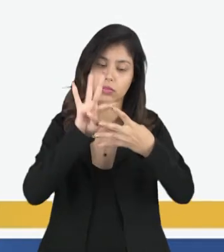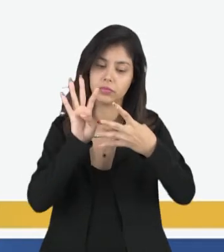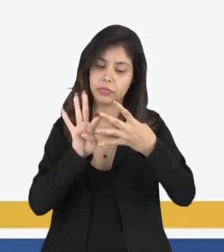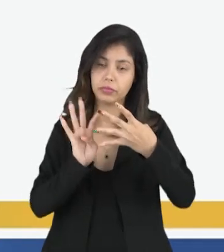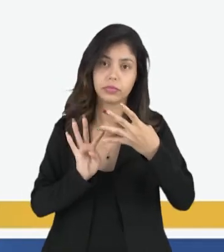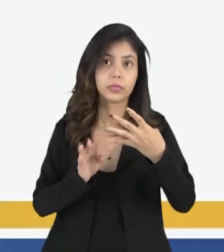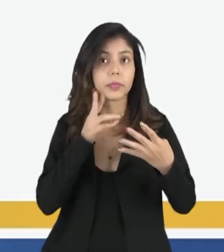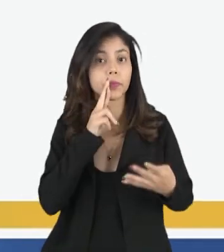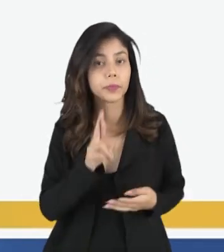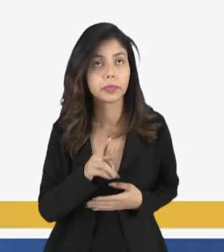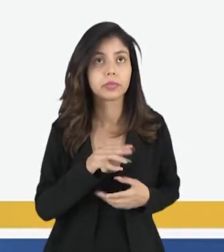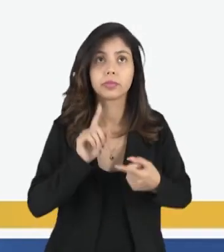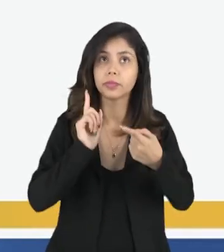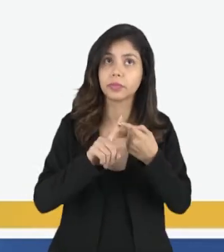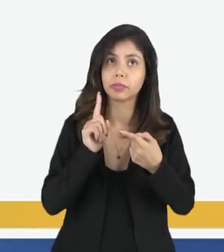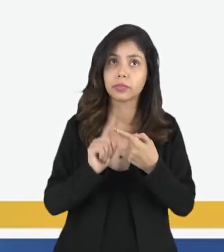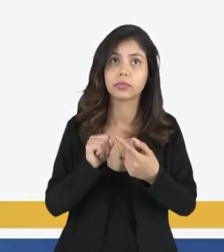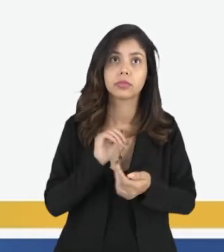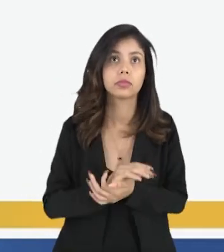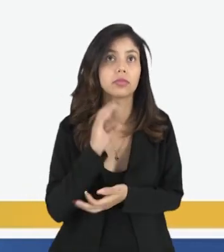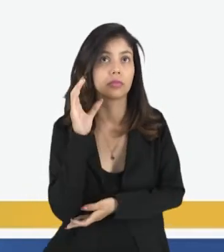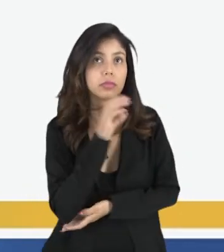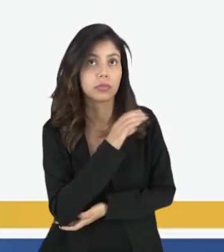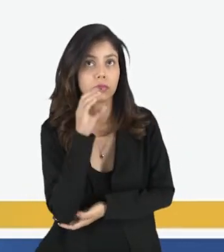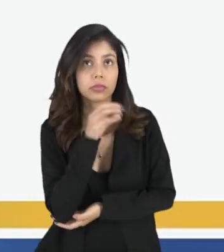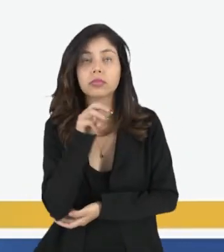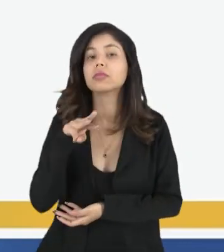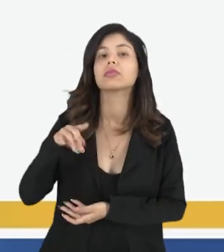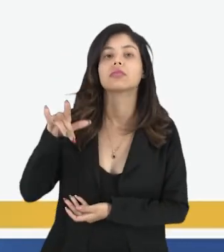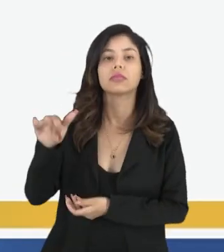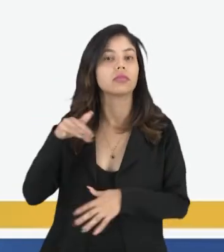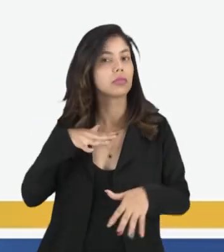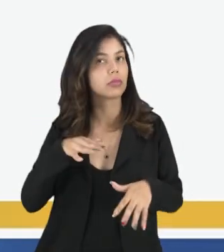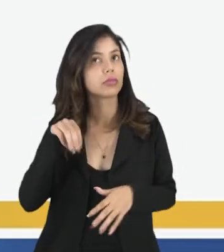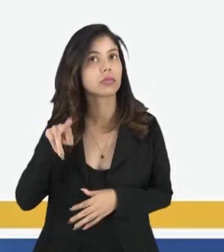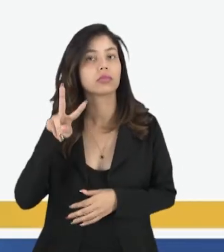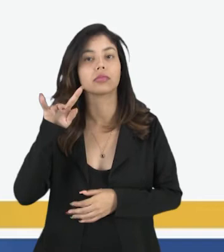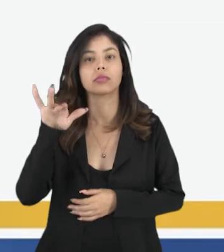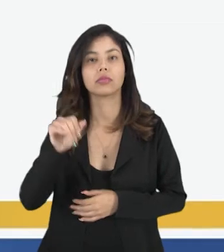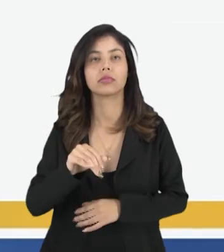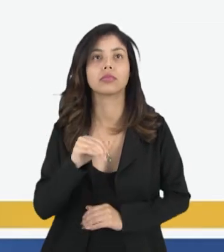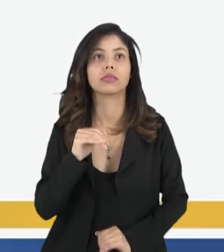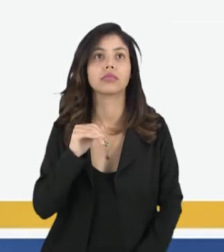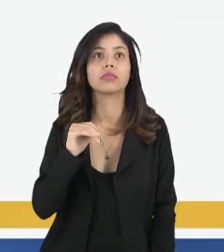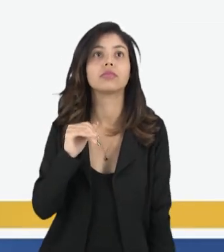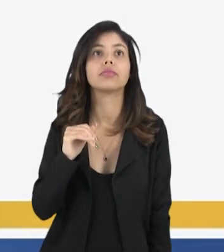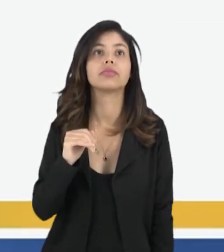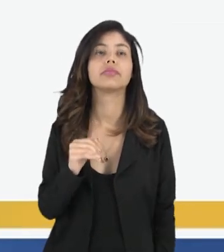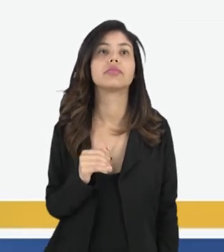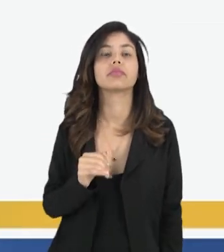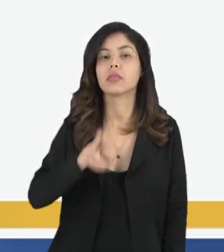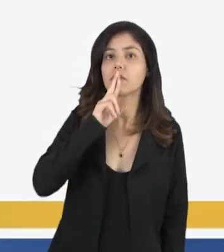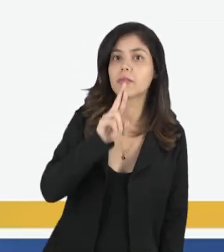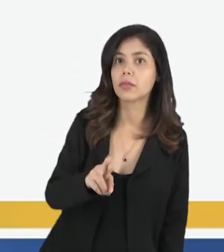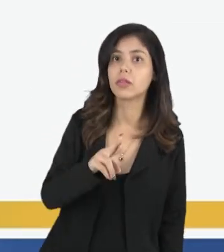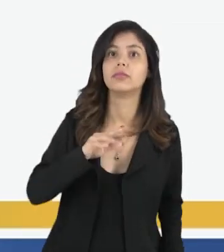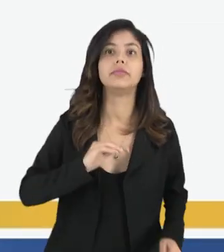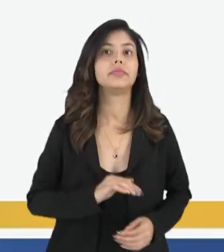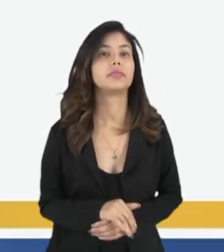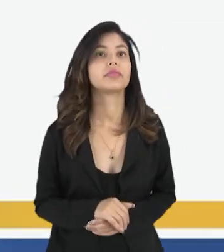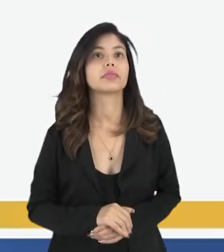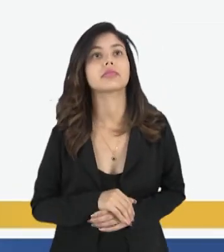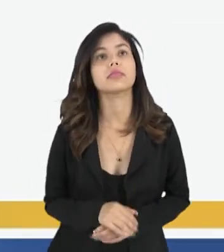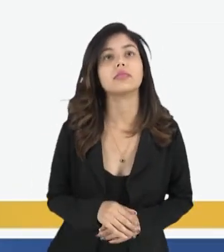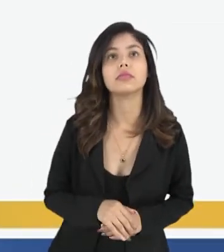para responder. A primeira delas é determine a velocidade média desse móvel. Então vamos à resolução. Para